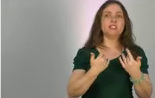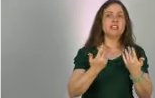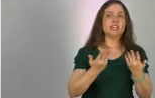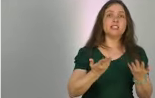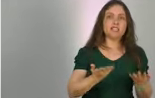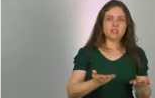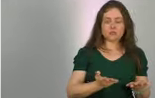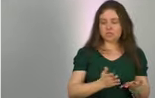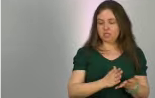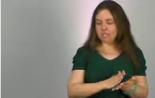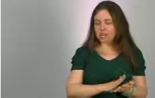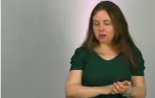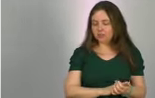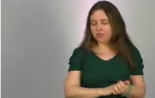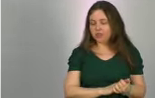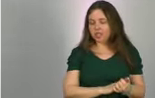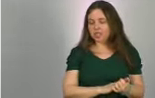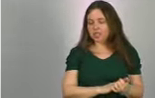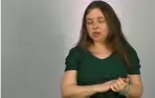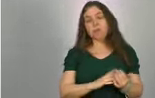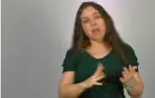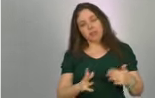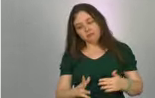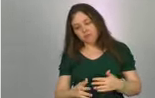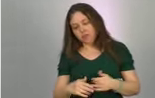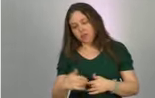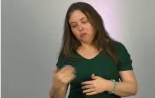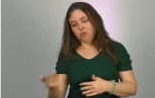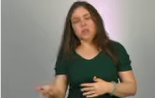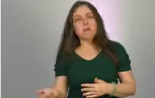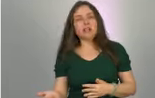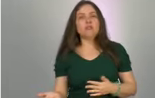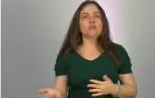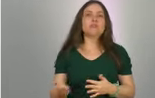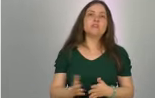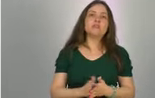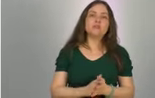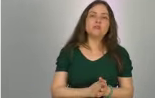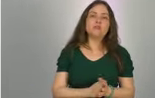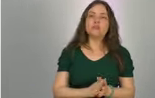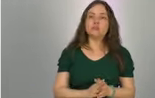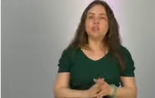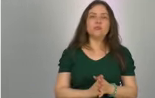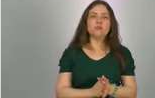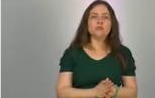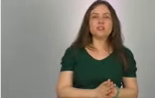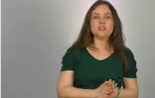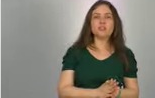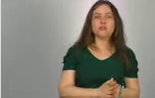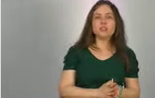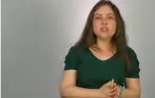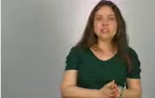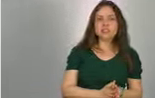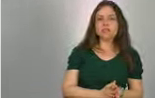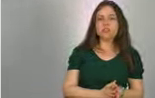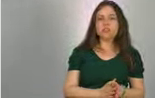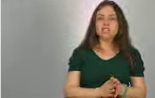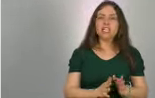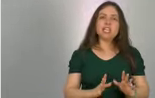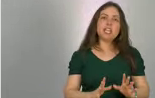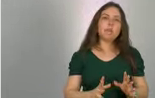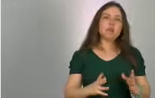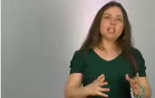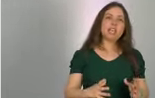os talvez não tivessem acesso esse material e também um trabalho de conclusão de curso de um aluno nosso ali de